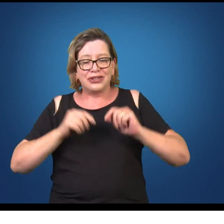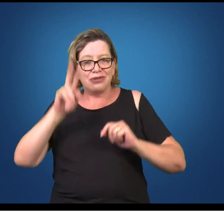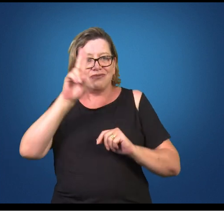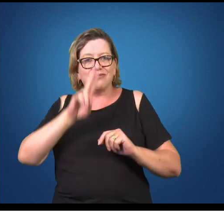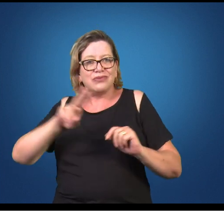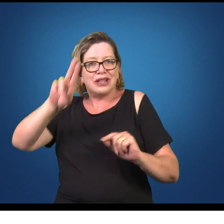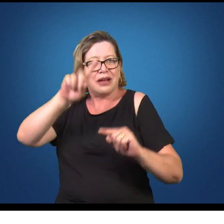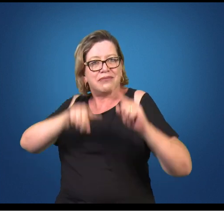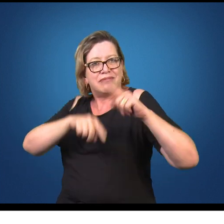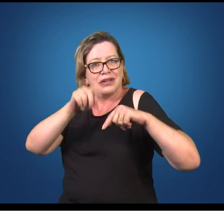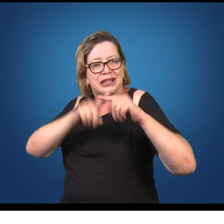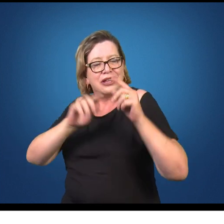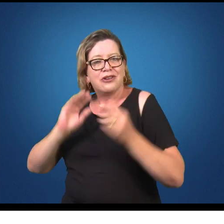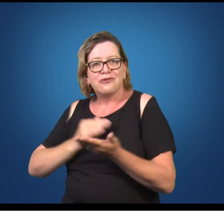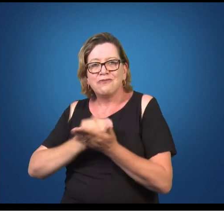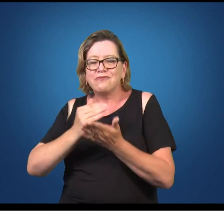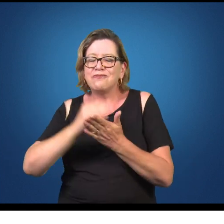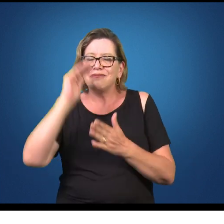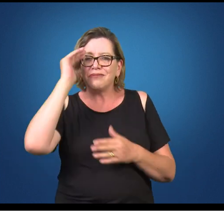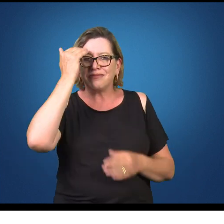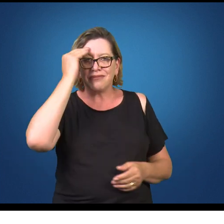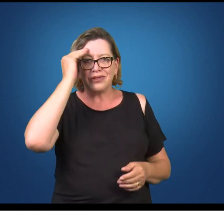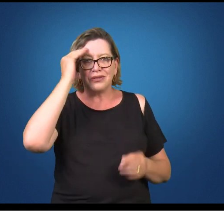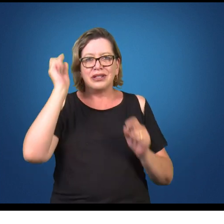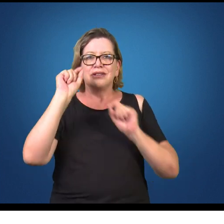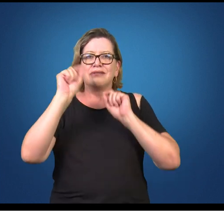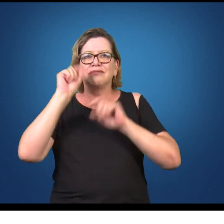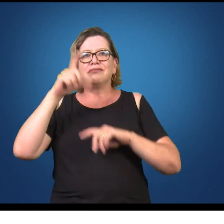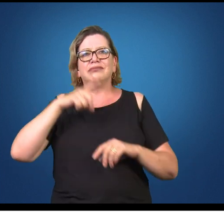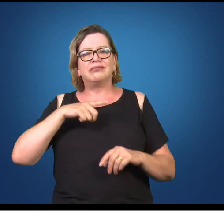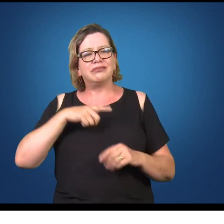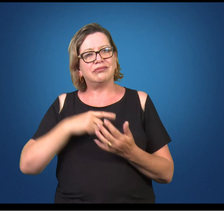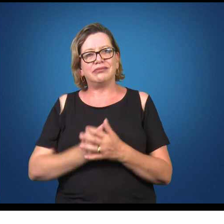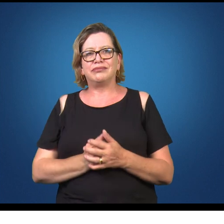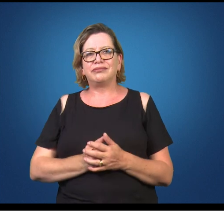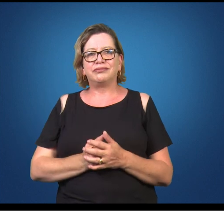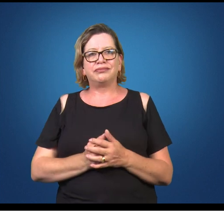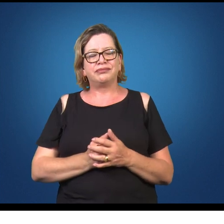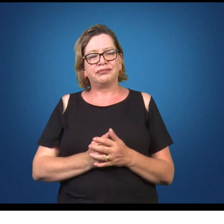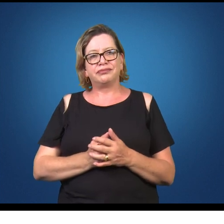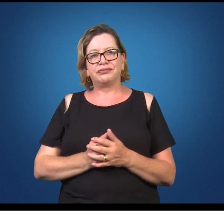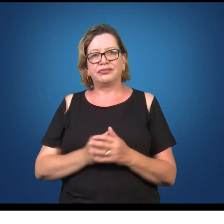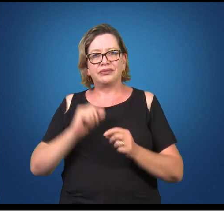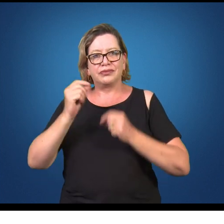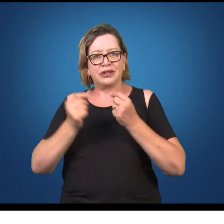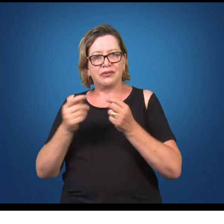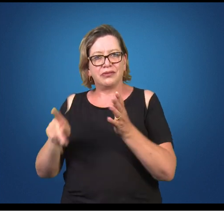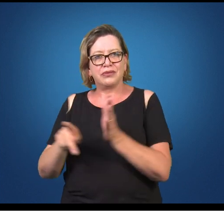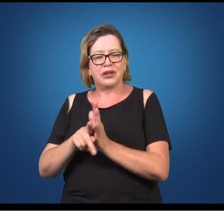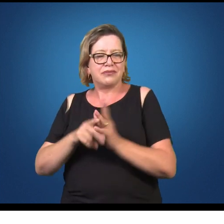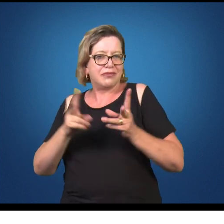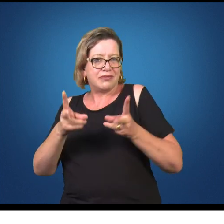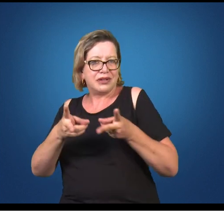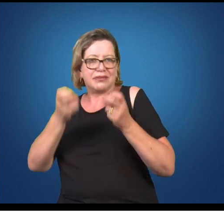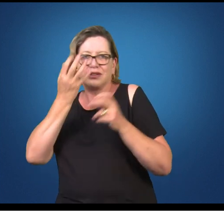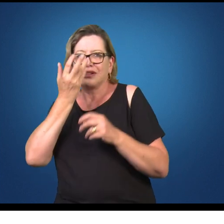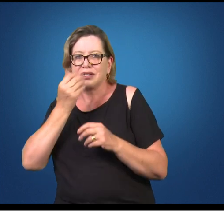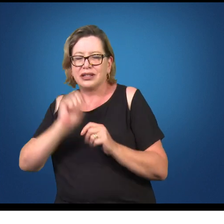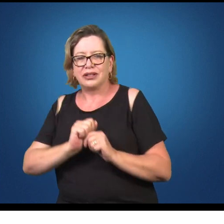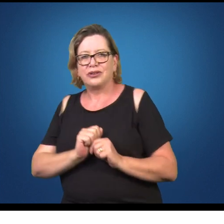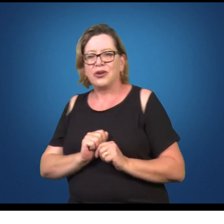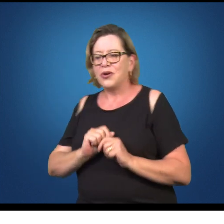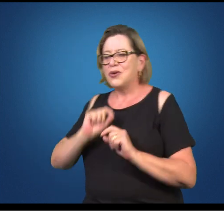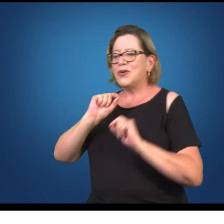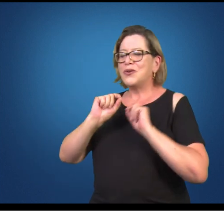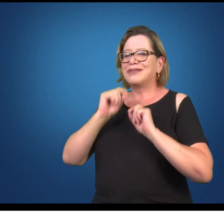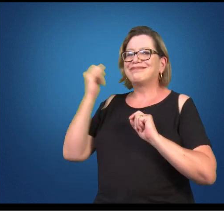os materiais e começar a compreender melhor o que se apresenta, né, para ela, para a percepção dela. O que é fundamental